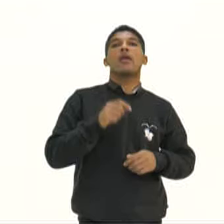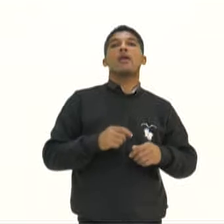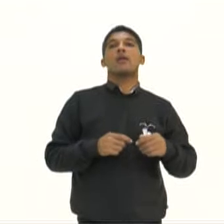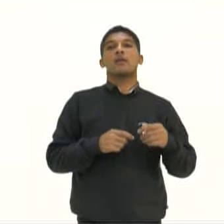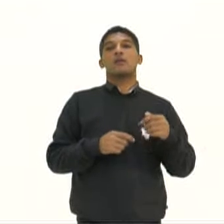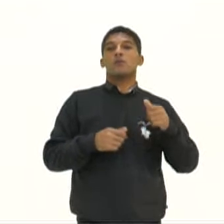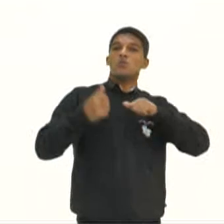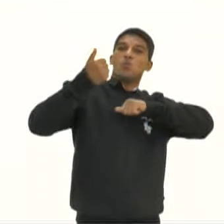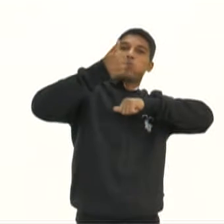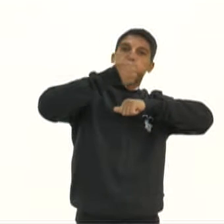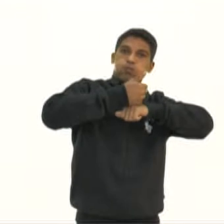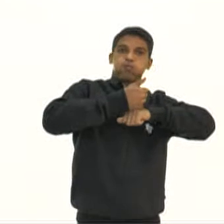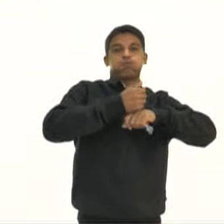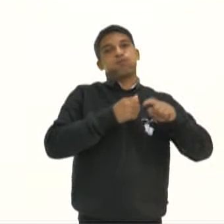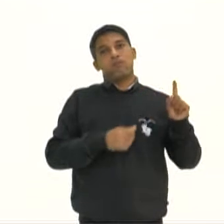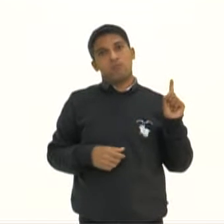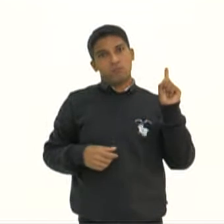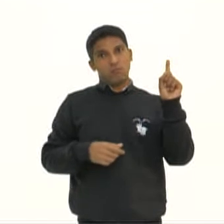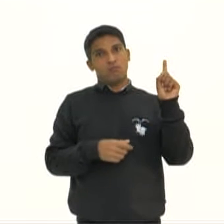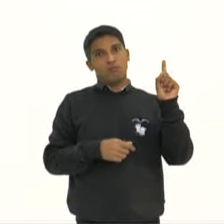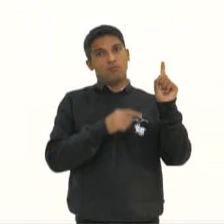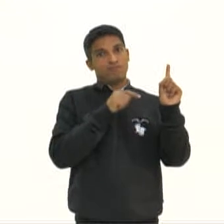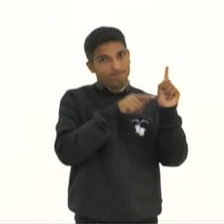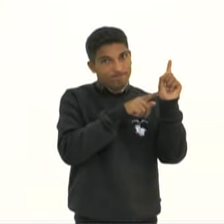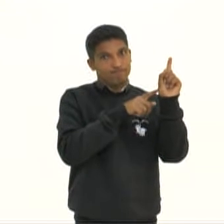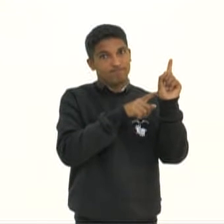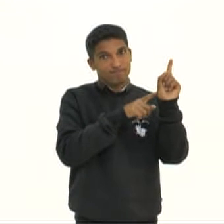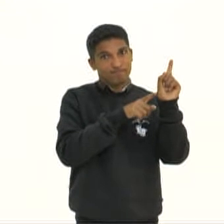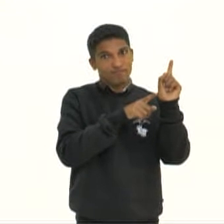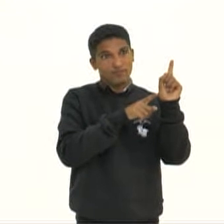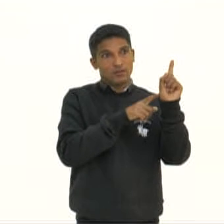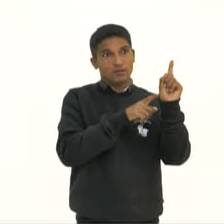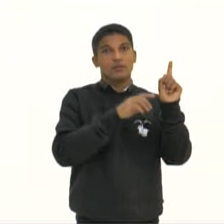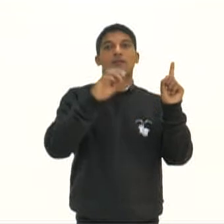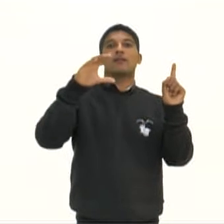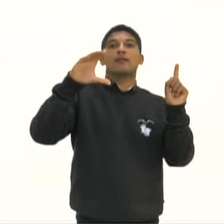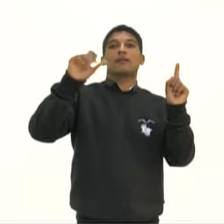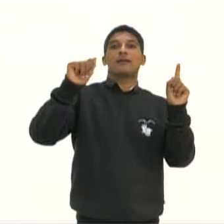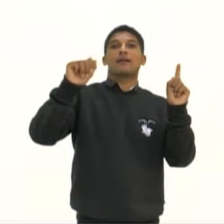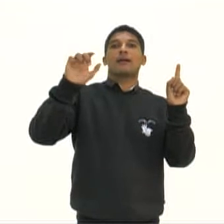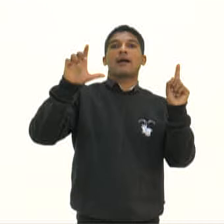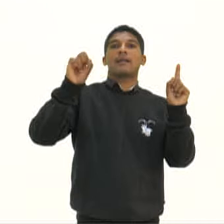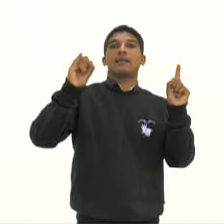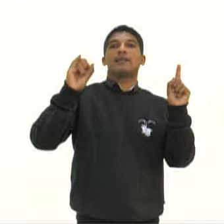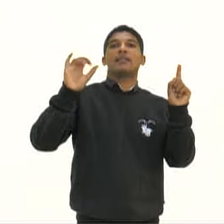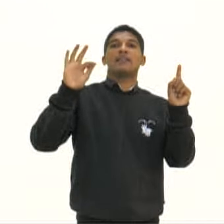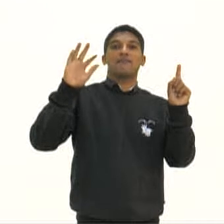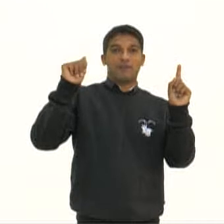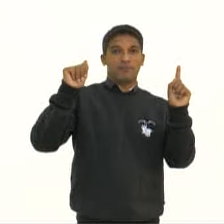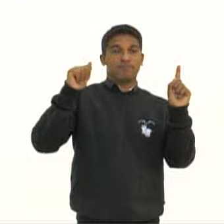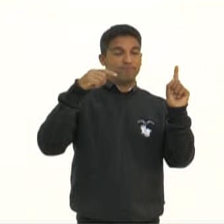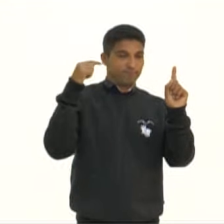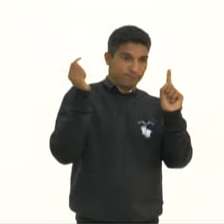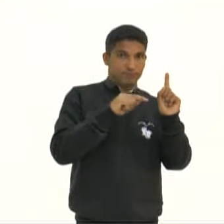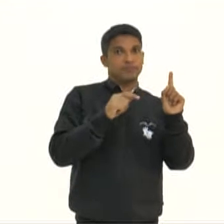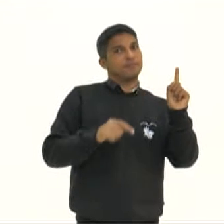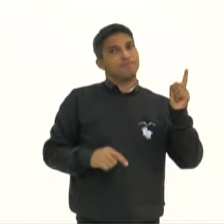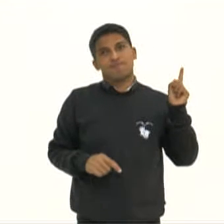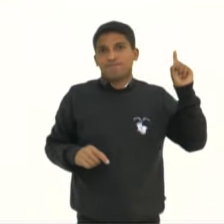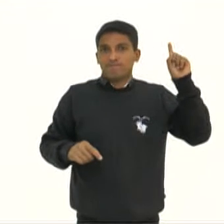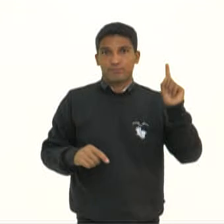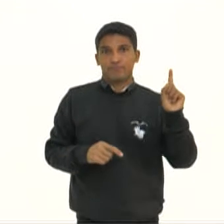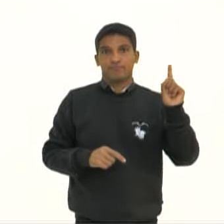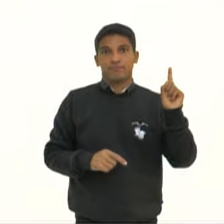concretizar essa expansão do islamismo através do califado. E o outro grupo, né, que